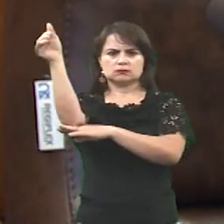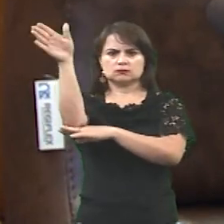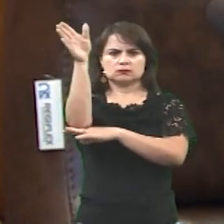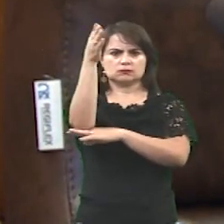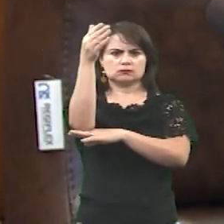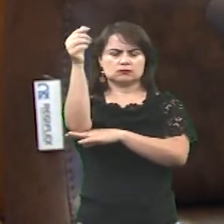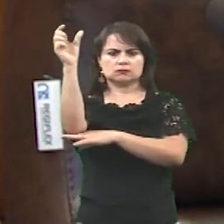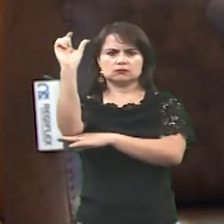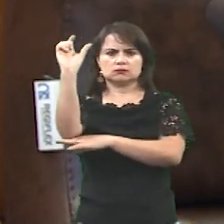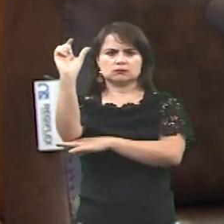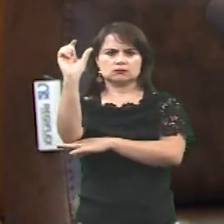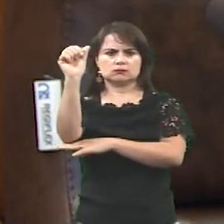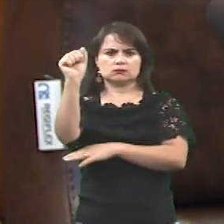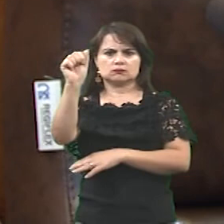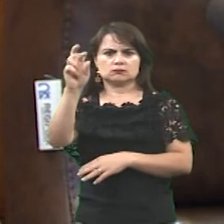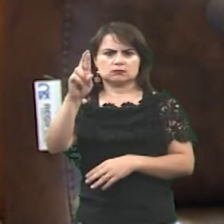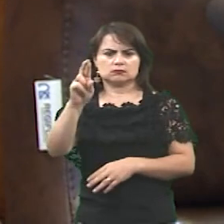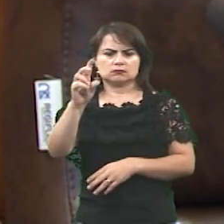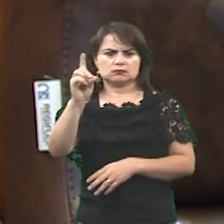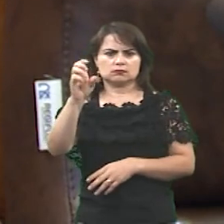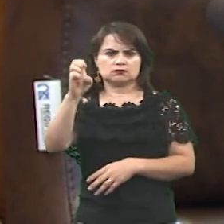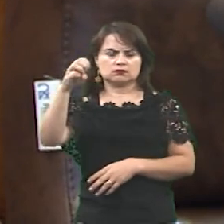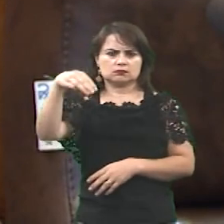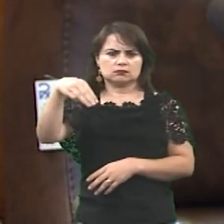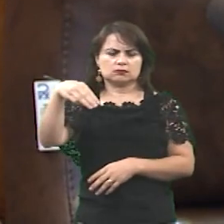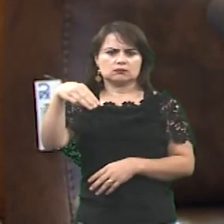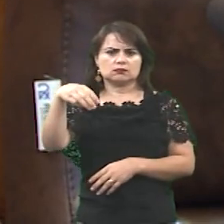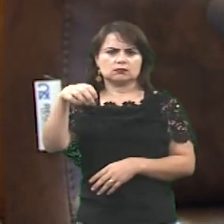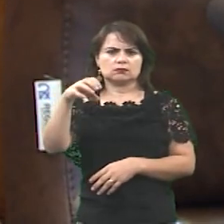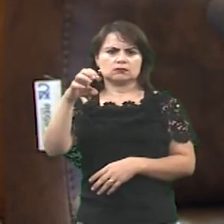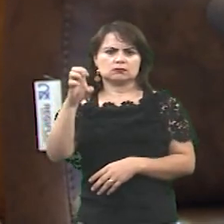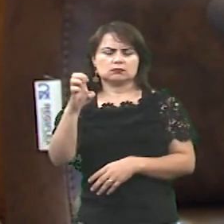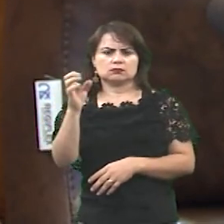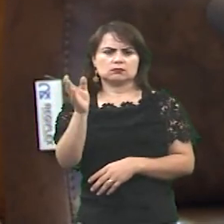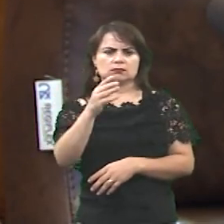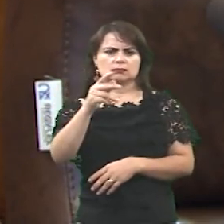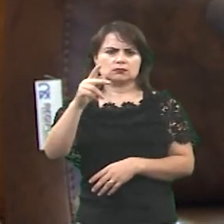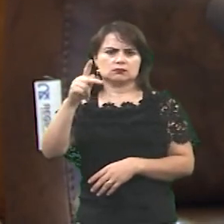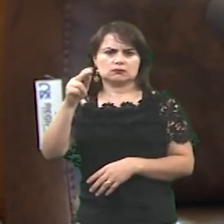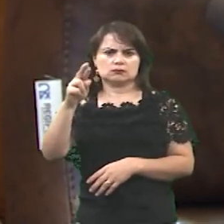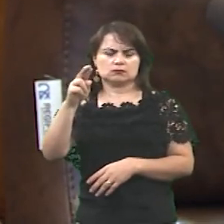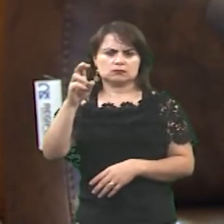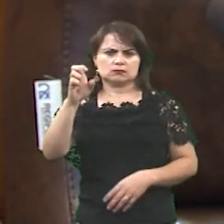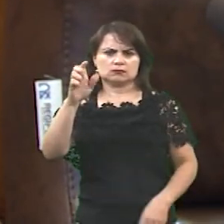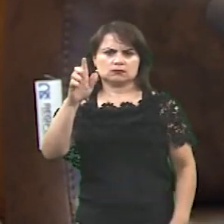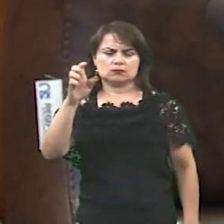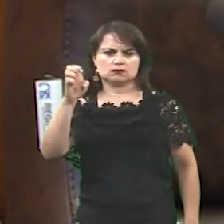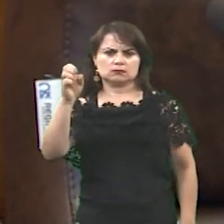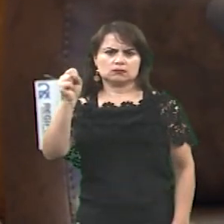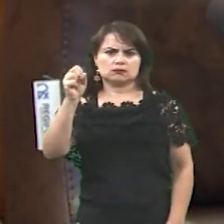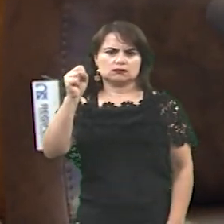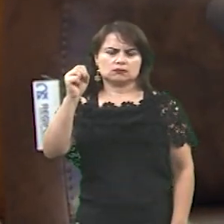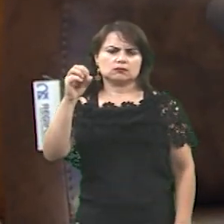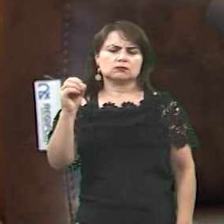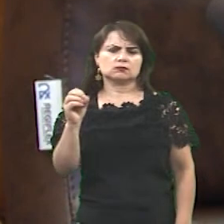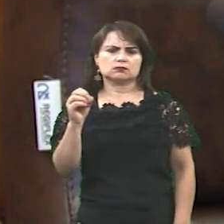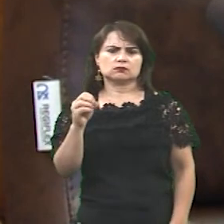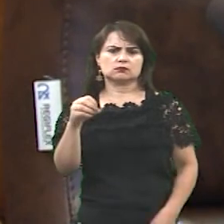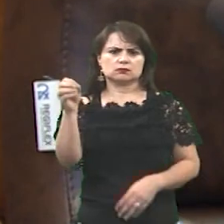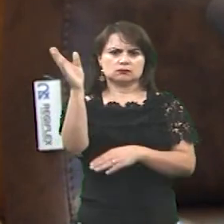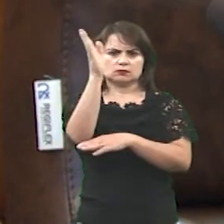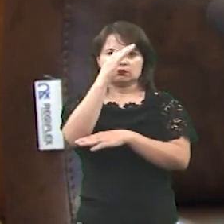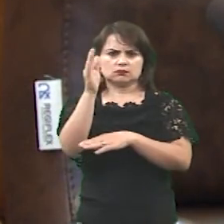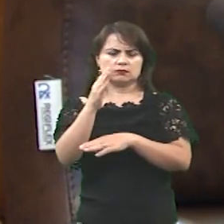e progresso. E o Exército Brasileiro, mais uma vez, vai atuar para que o Brasil retome o rumo do